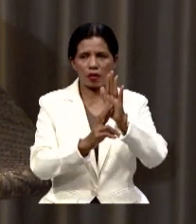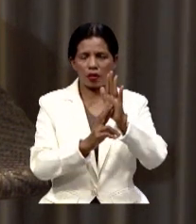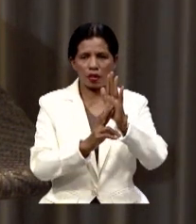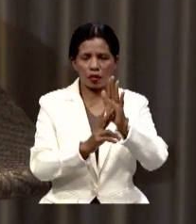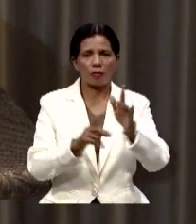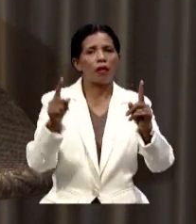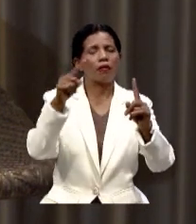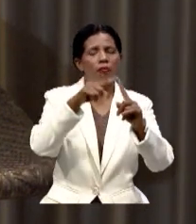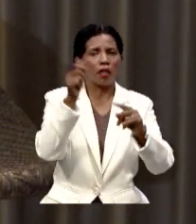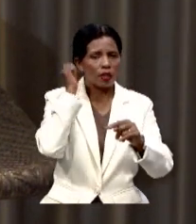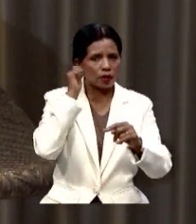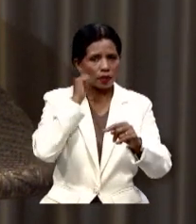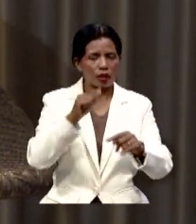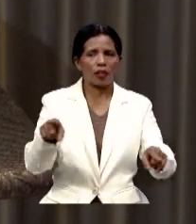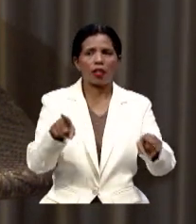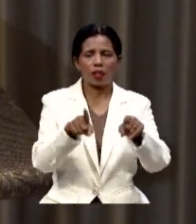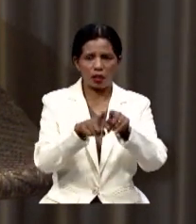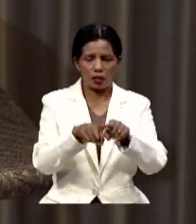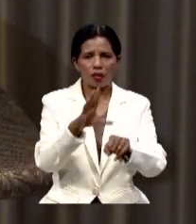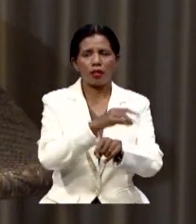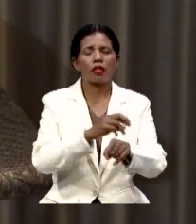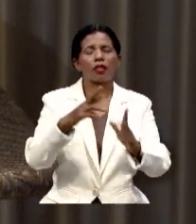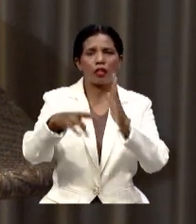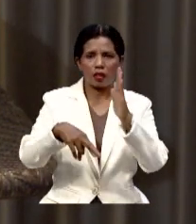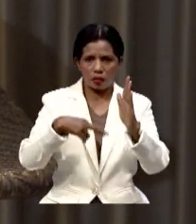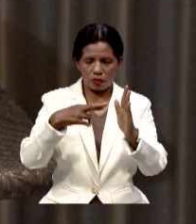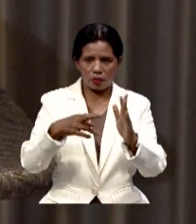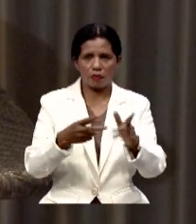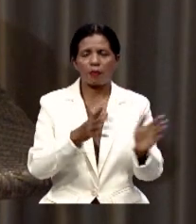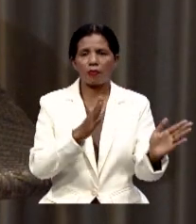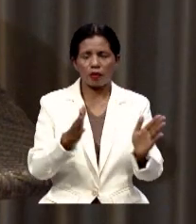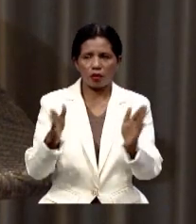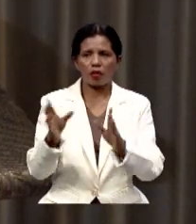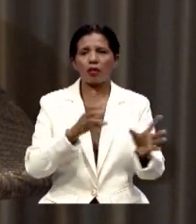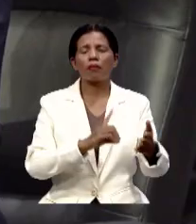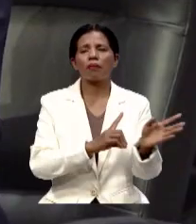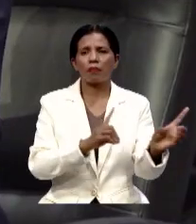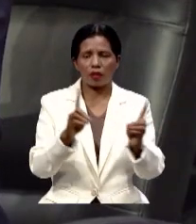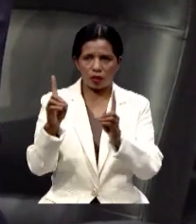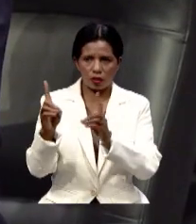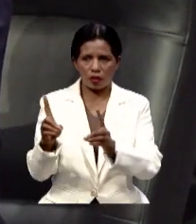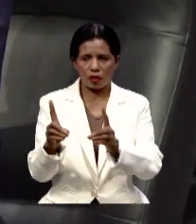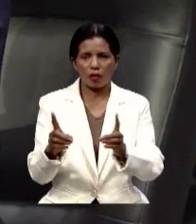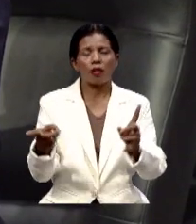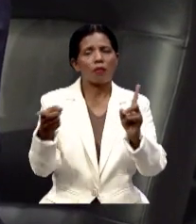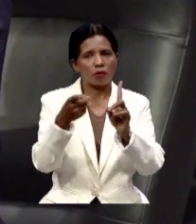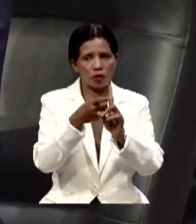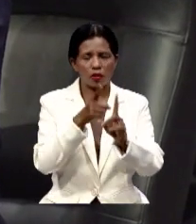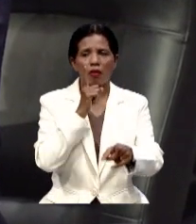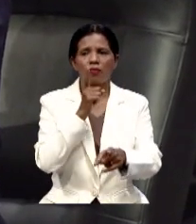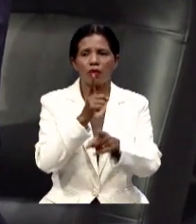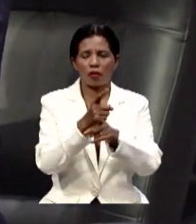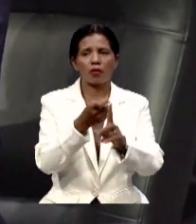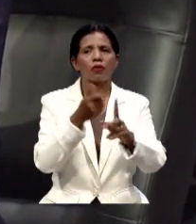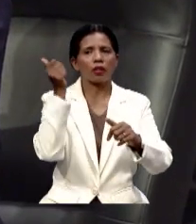ASEAN, me faz parte do nosso roteiro, né? De processo de implementação do roteiro positivo de Tebes, que se parte